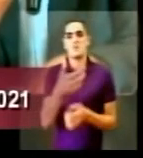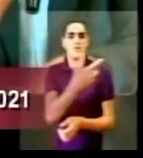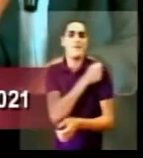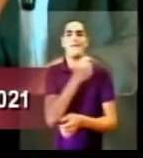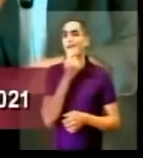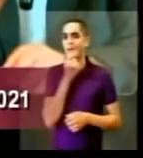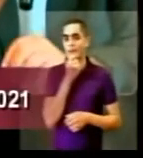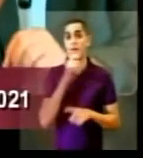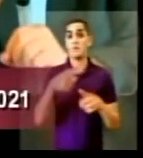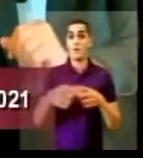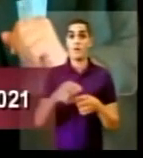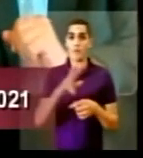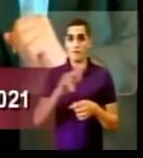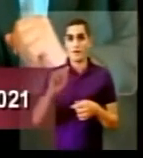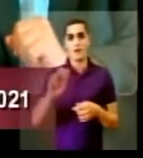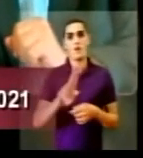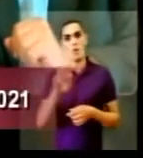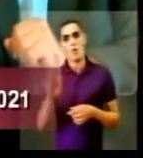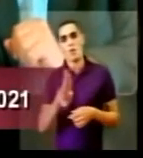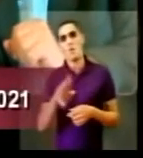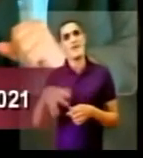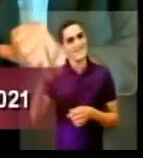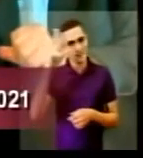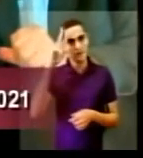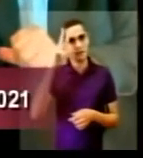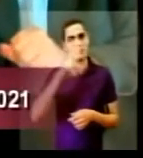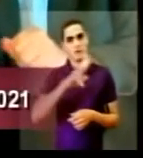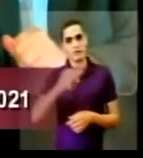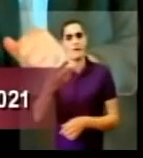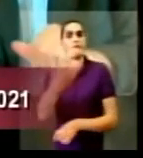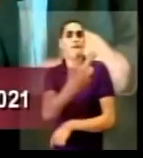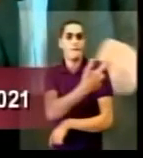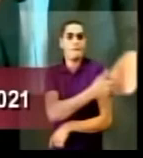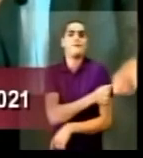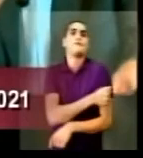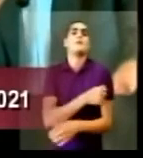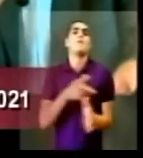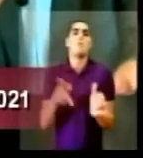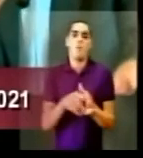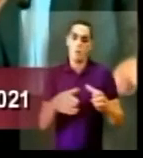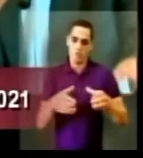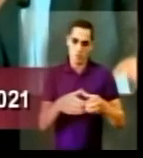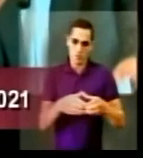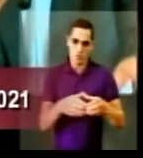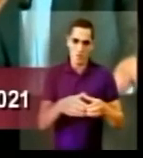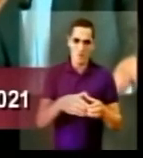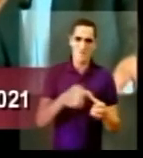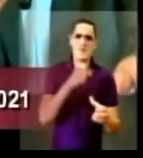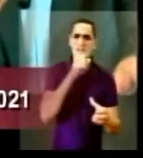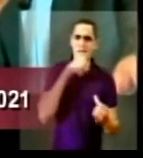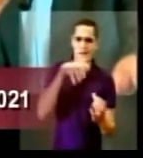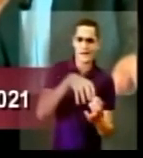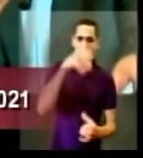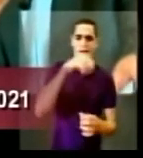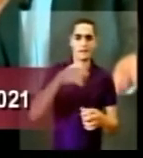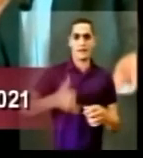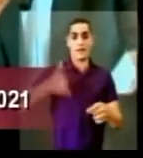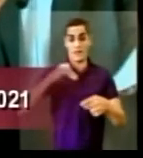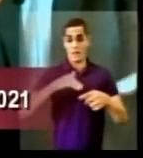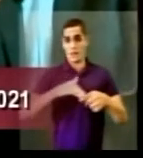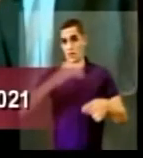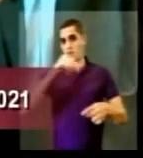utilizados a partir de segunda-feira em idosos com mais de 90